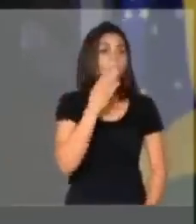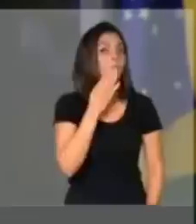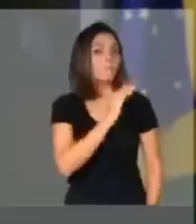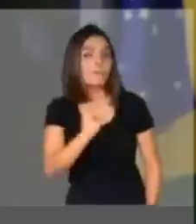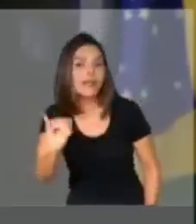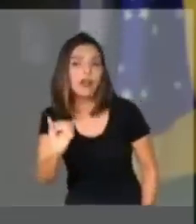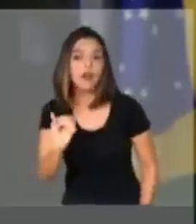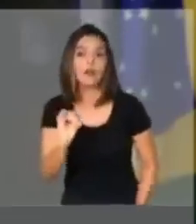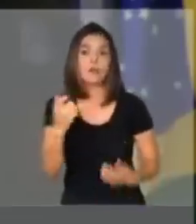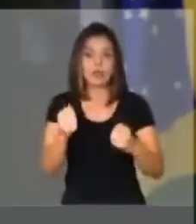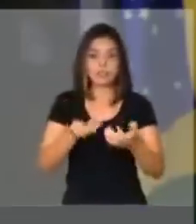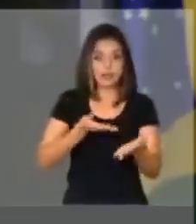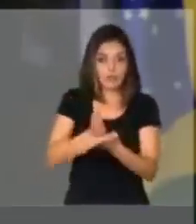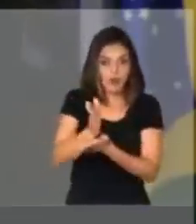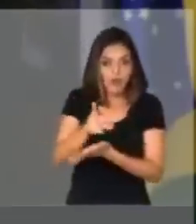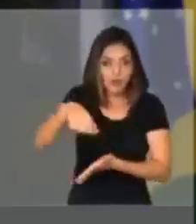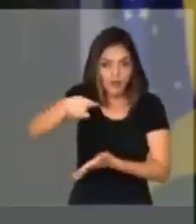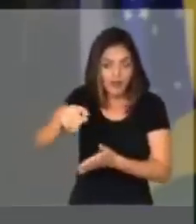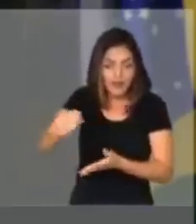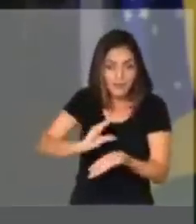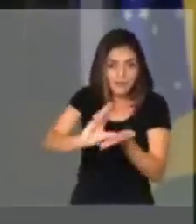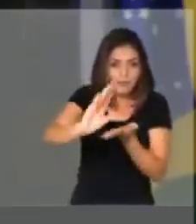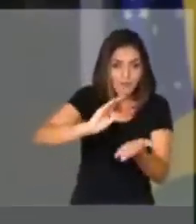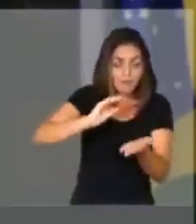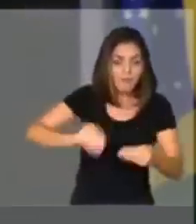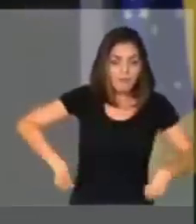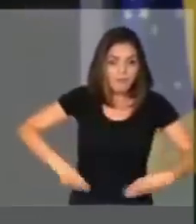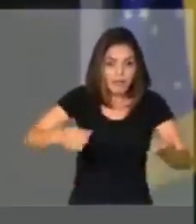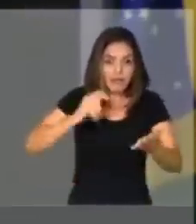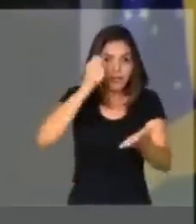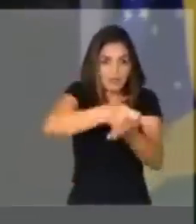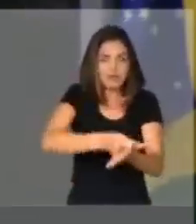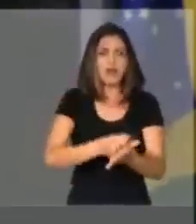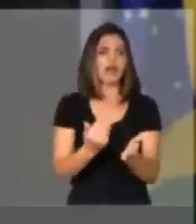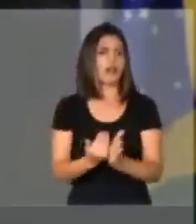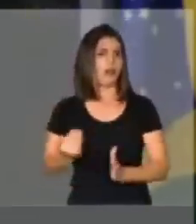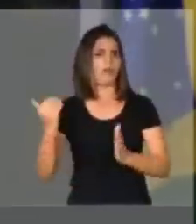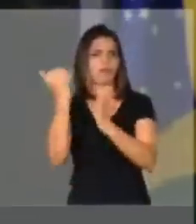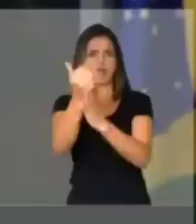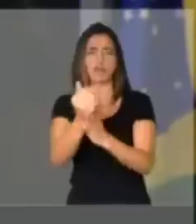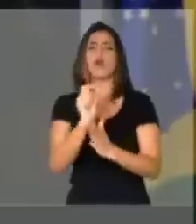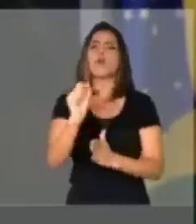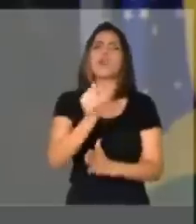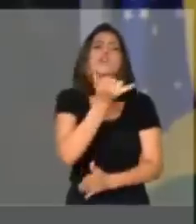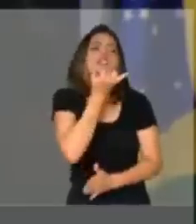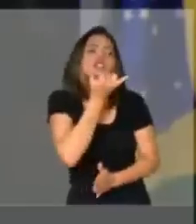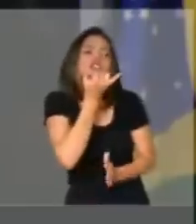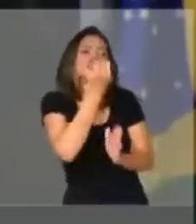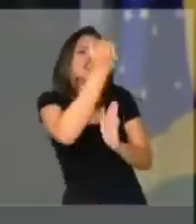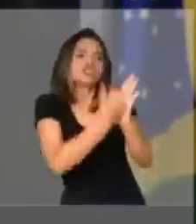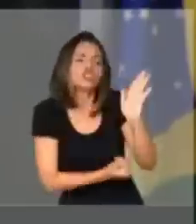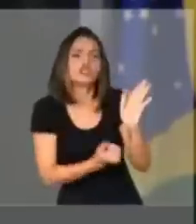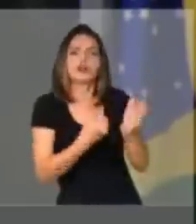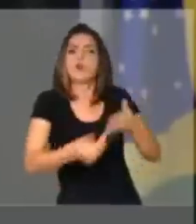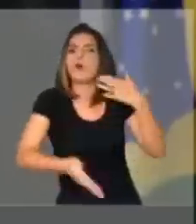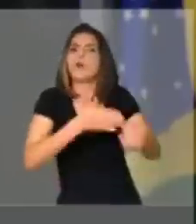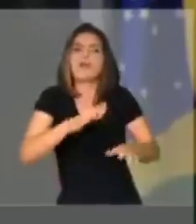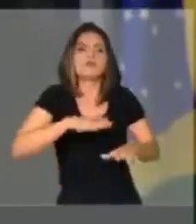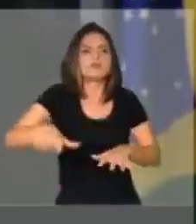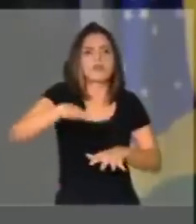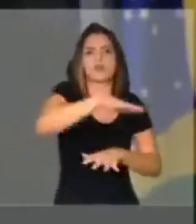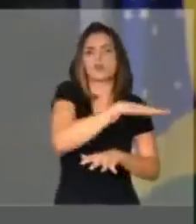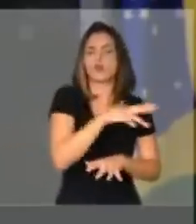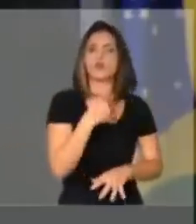reais, nós não podemos nos dar ao luxo de aumentar recebimento, de aumentar subsídio, seja para qualquer